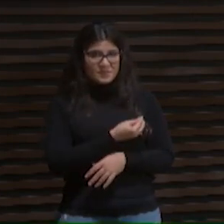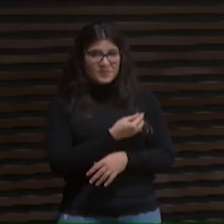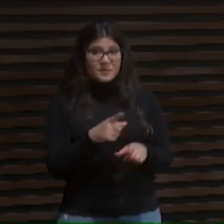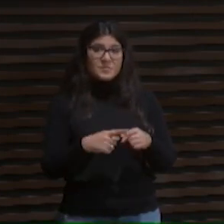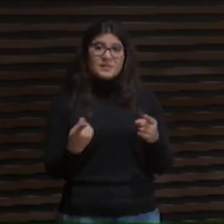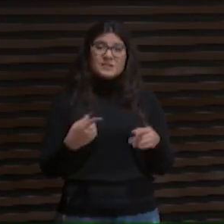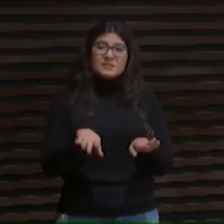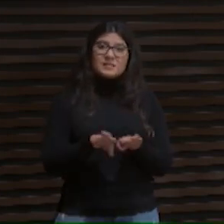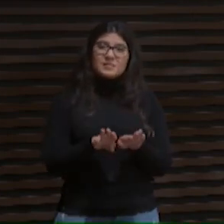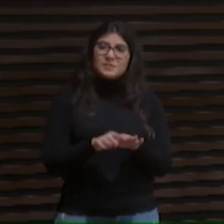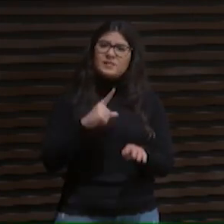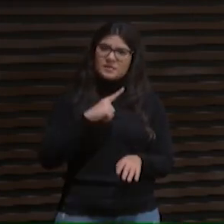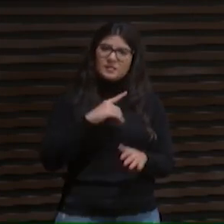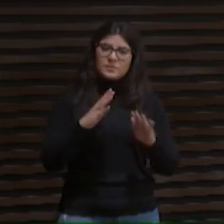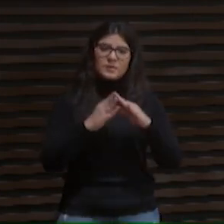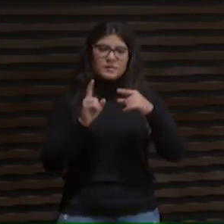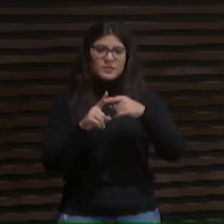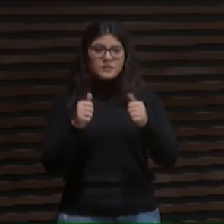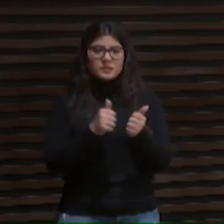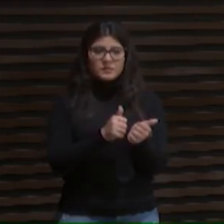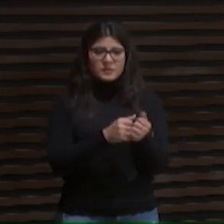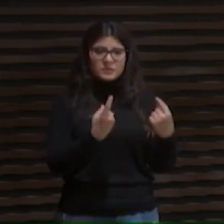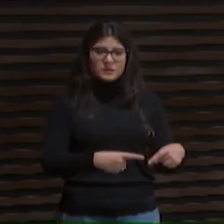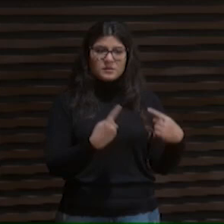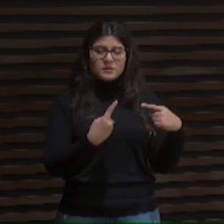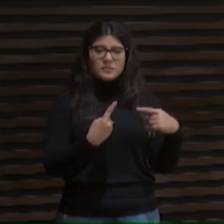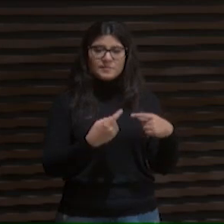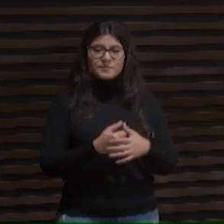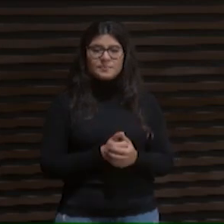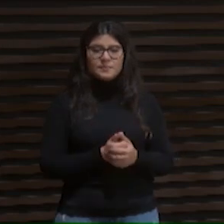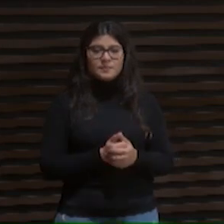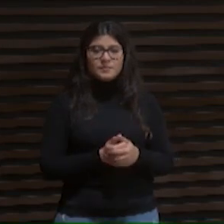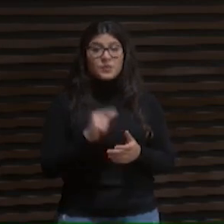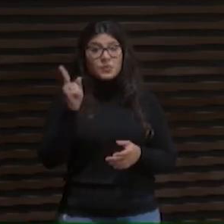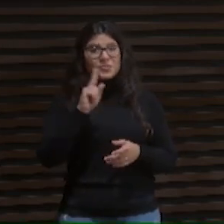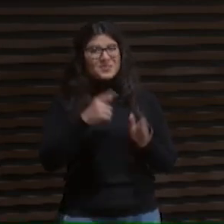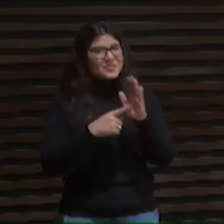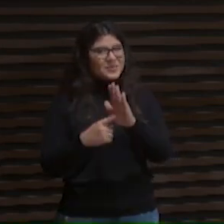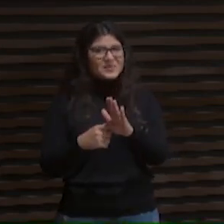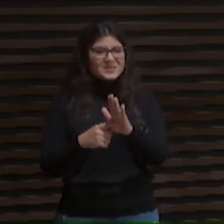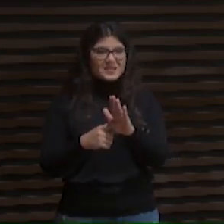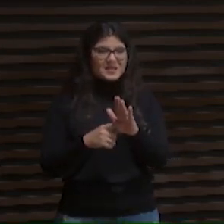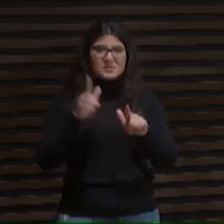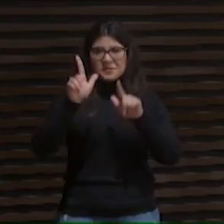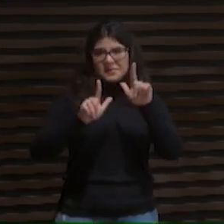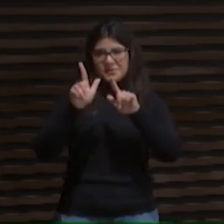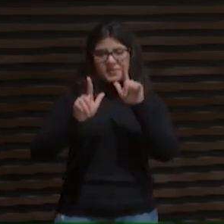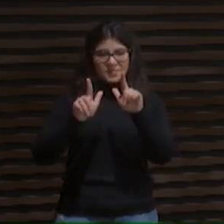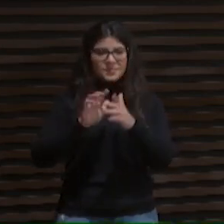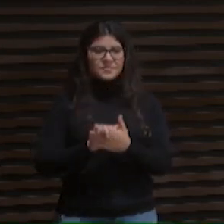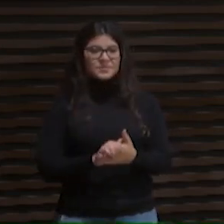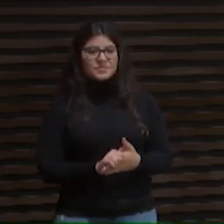uma igreja perseguida, meus irmãos, que não sai na capa do jornal, que não interessa à